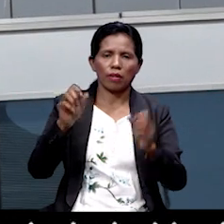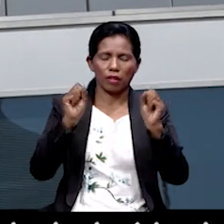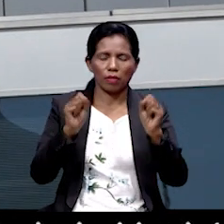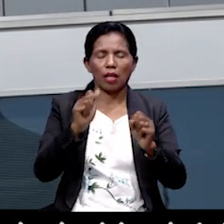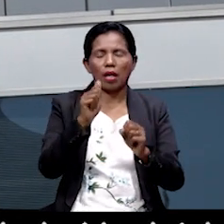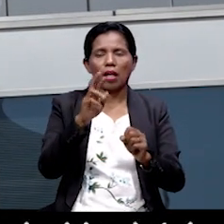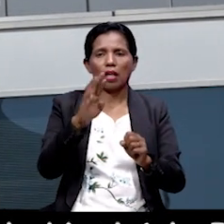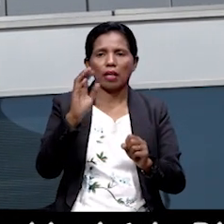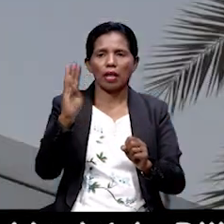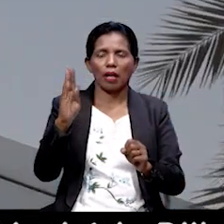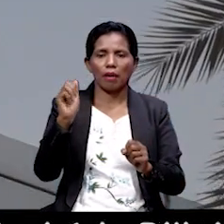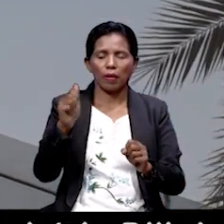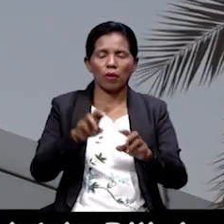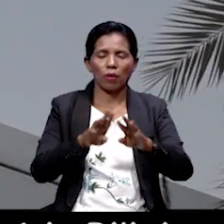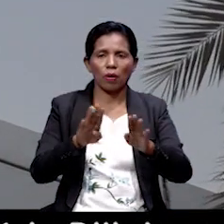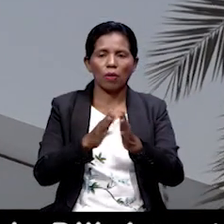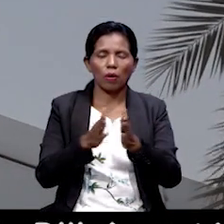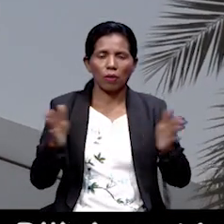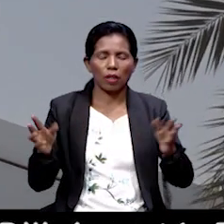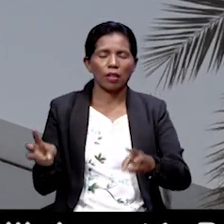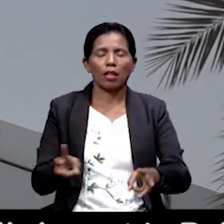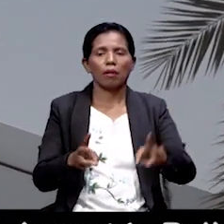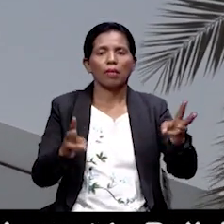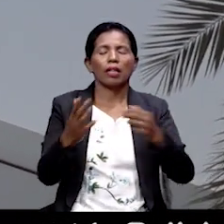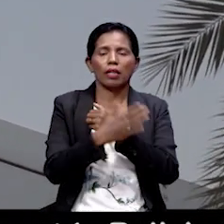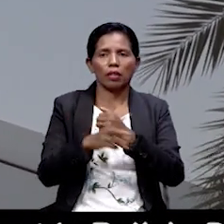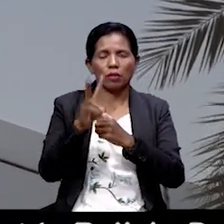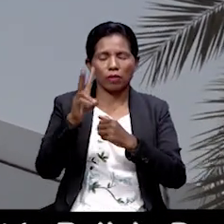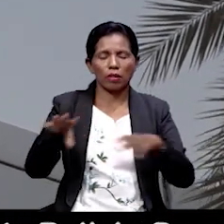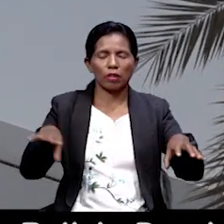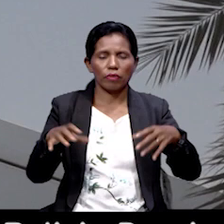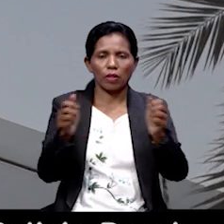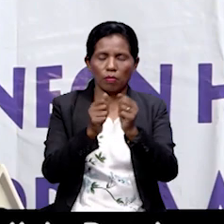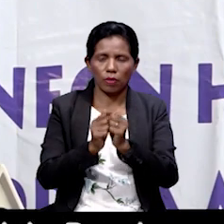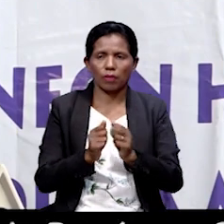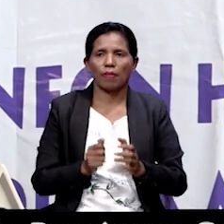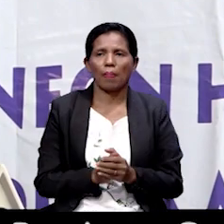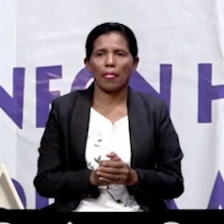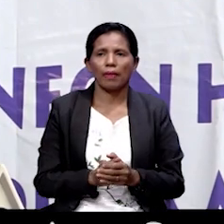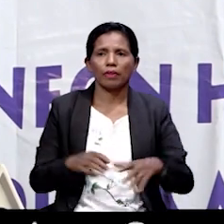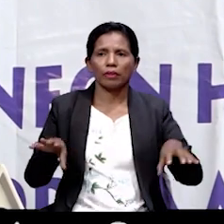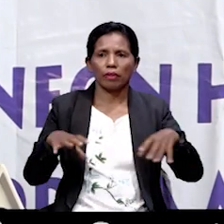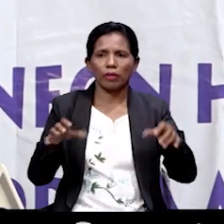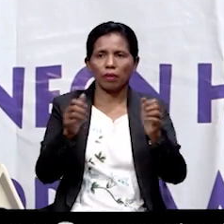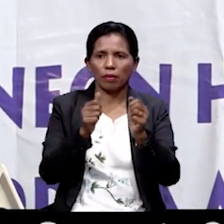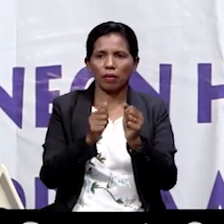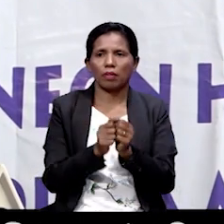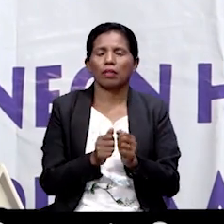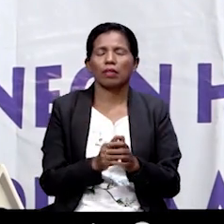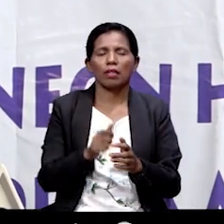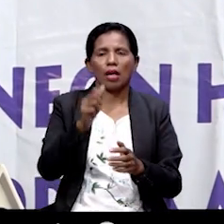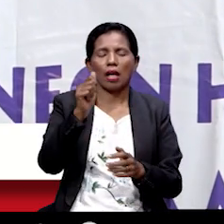o de Loke Dalam Barai Ruane, Serviço Hamutu e a Área Conectividade. Cooperação bilateral e a asa